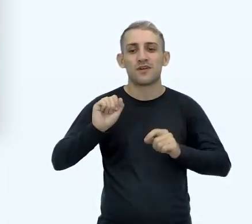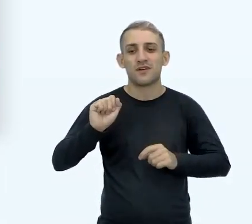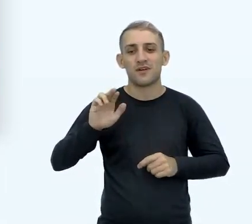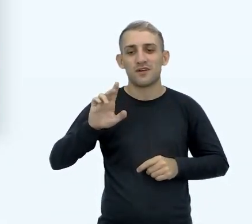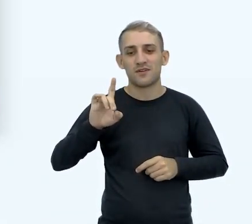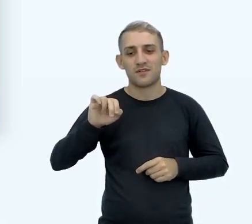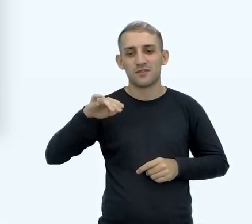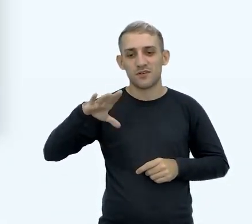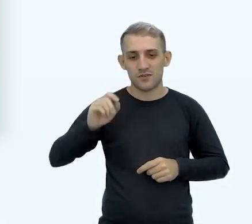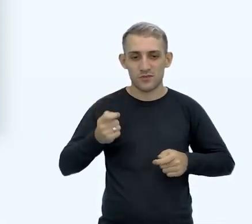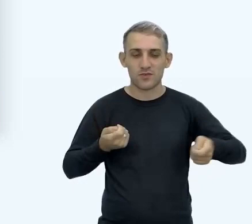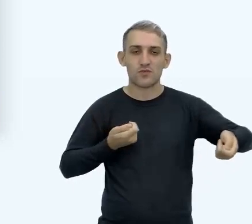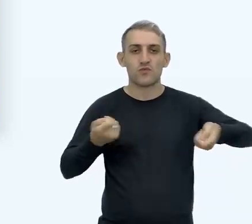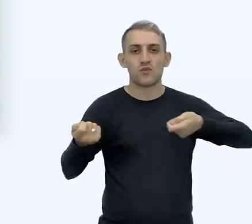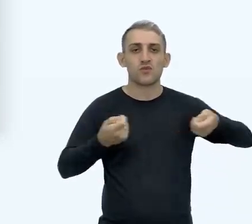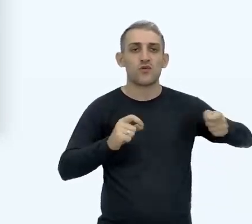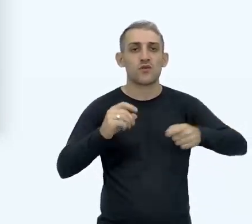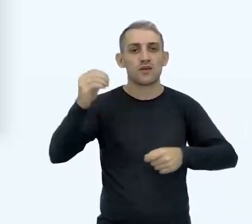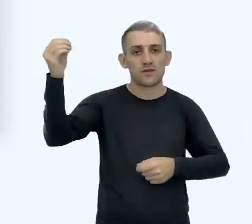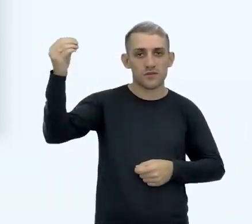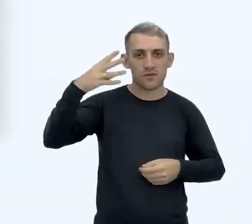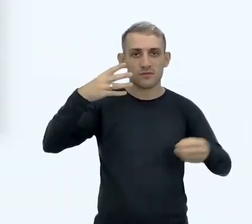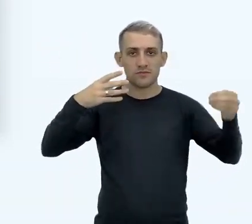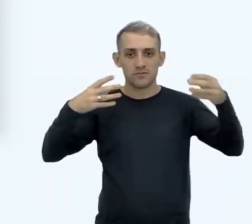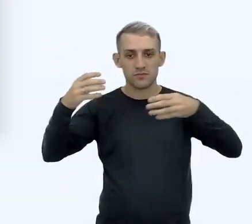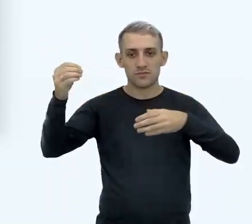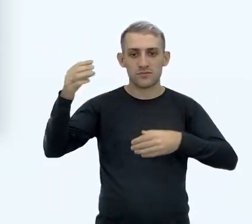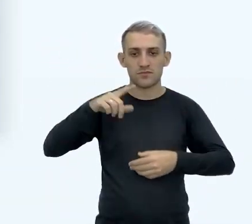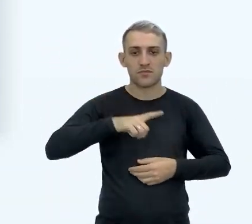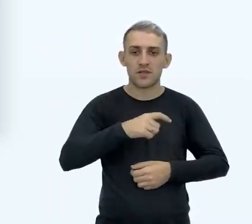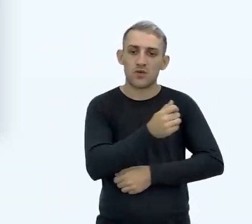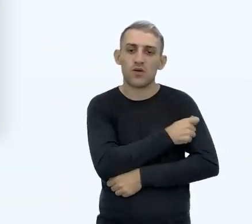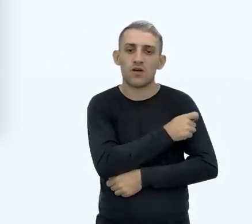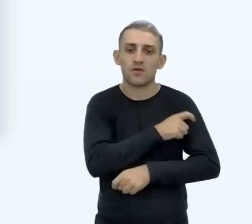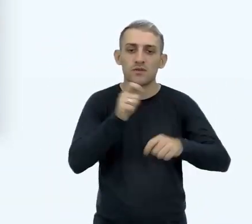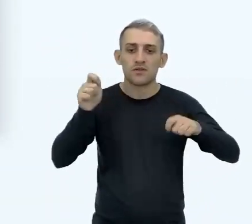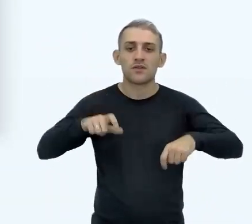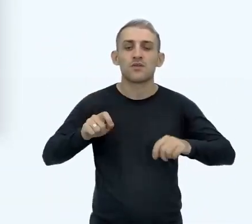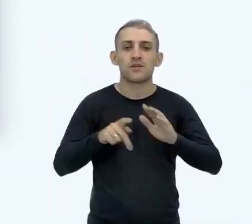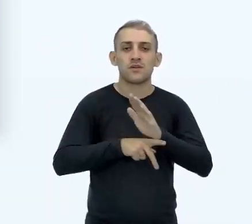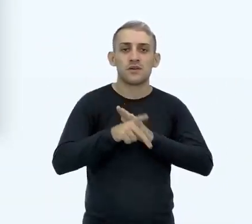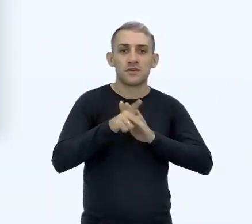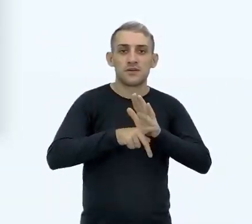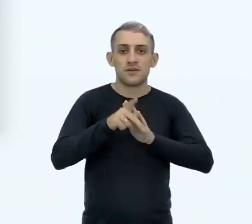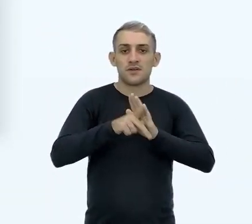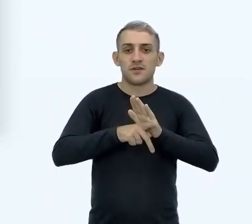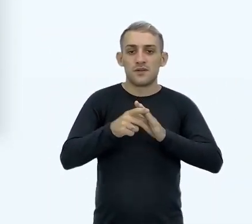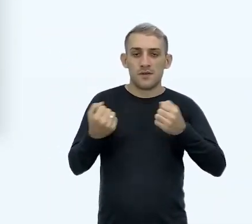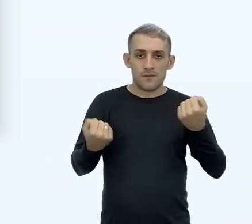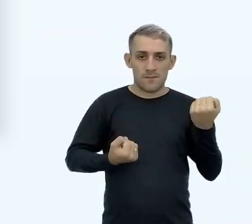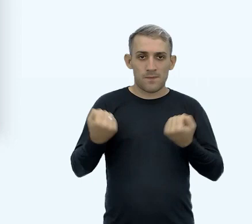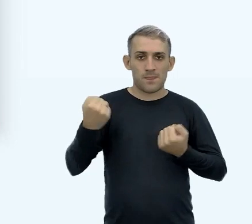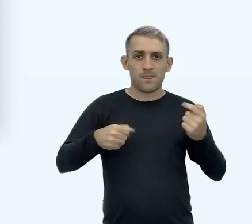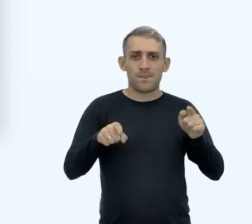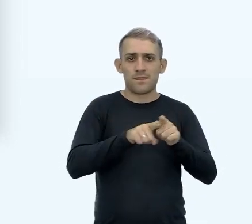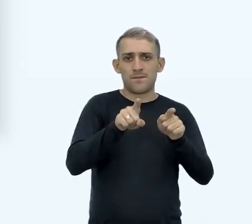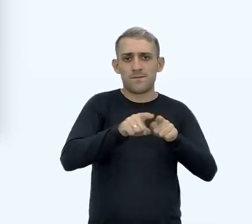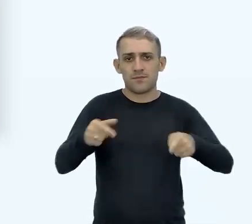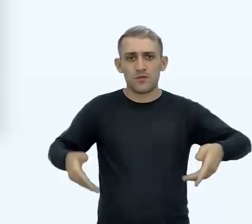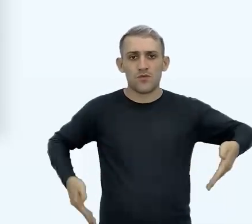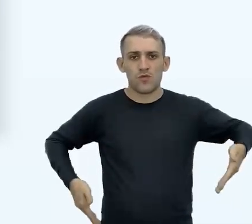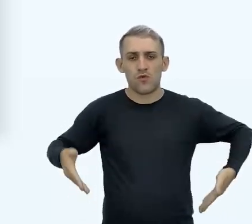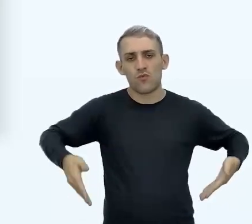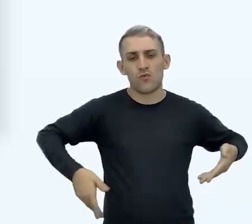que controla o acendimento dos LEDs. Os alunos então estão projetando seus carrinhos, seus robôs,